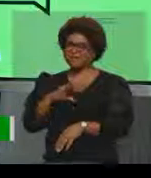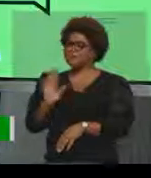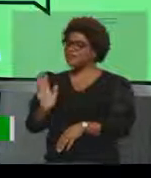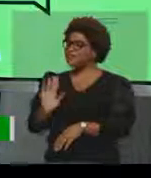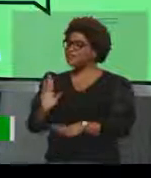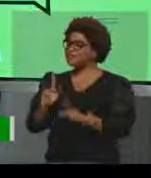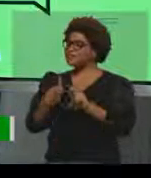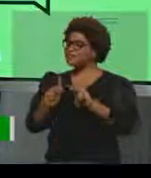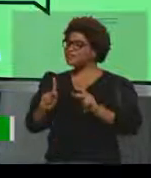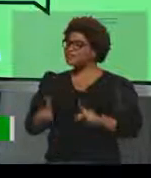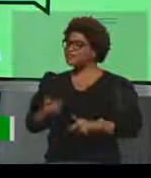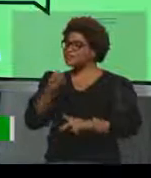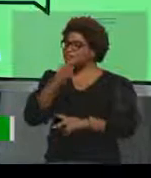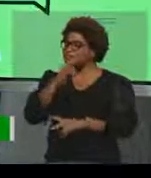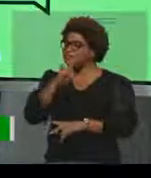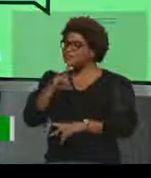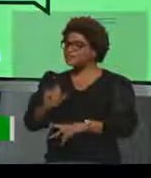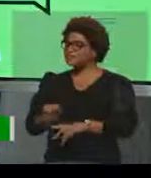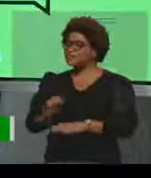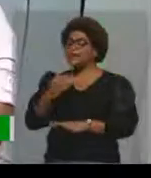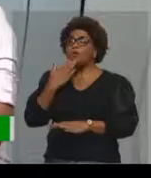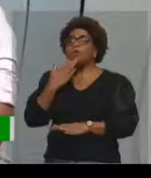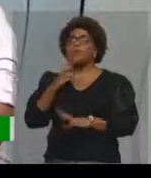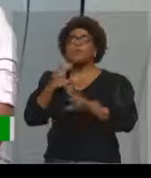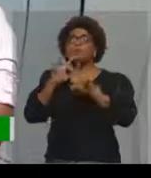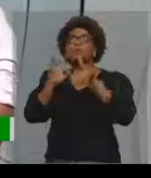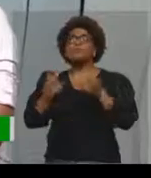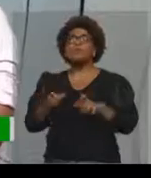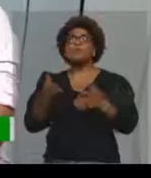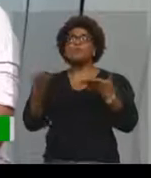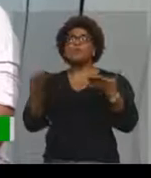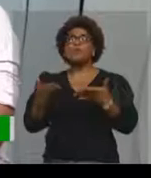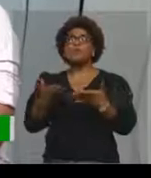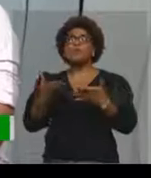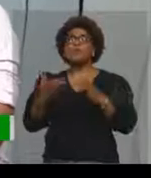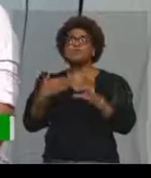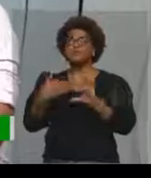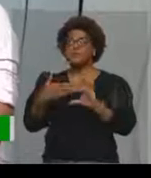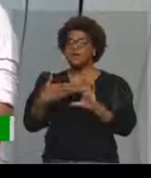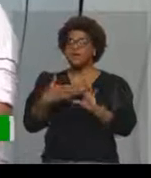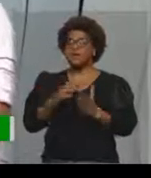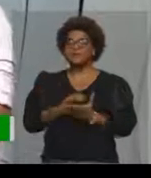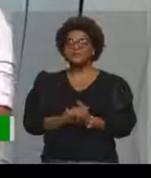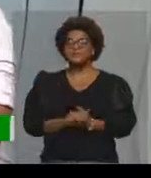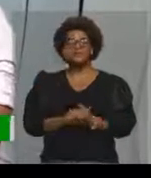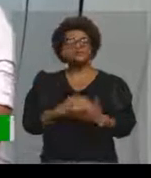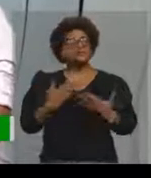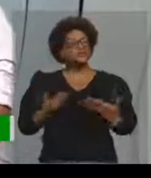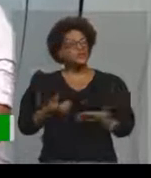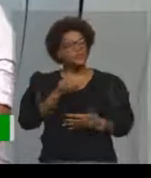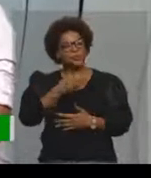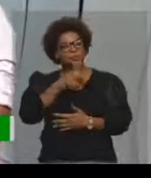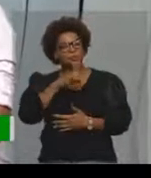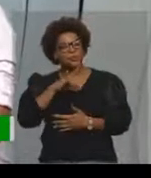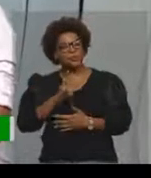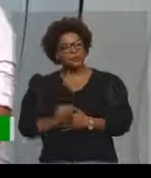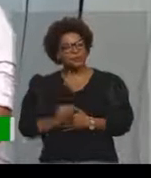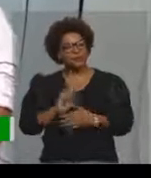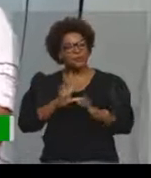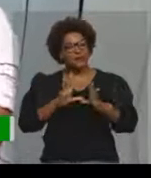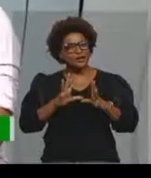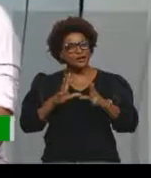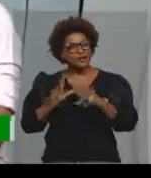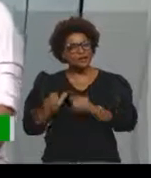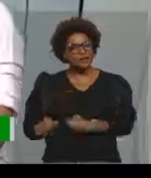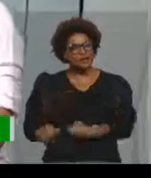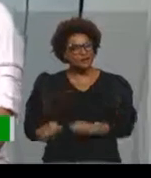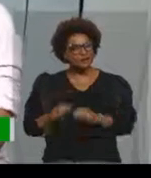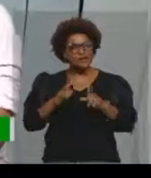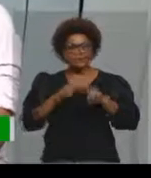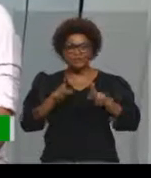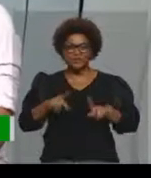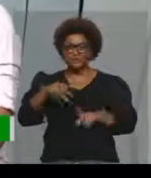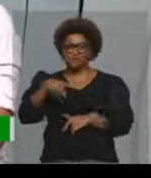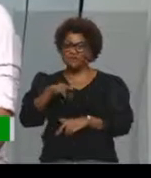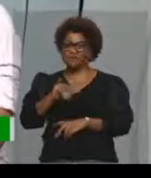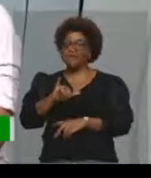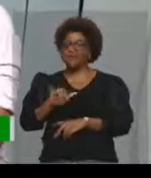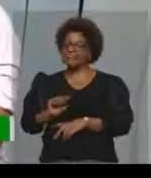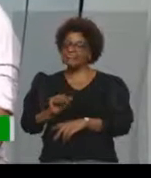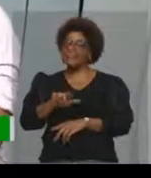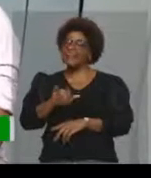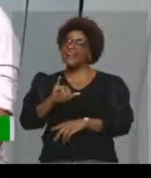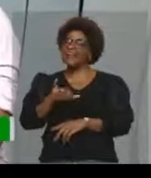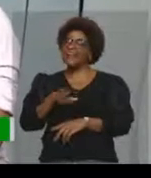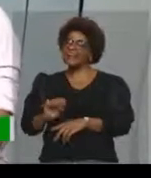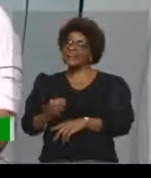quais foram os temas das suas aulas hoje? Bom, primeiramente, bom dia, professora Maria Alice, seja bem-vinda. Bom dia, Val,